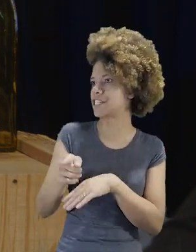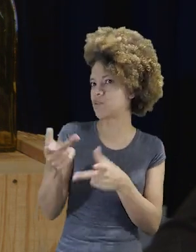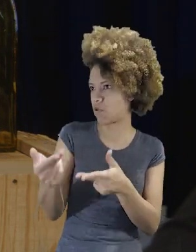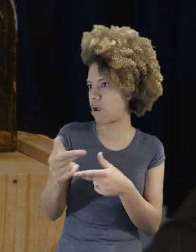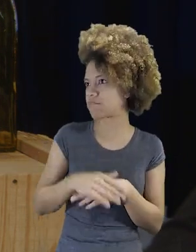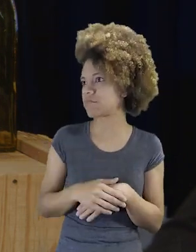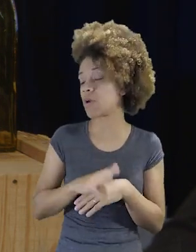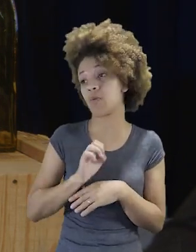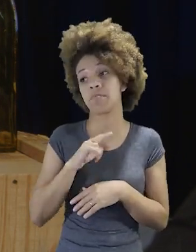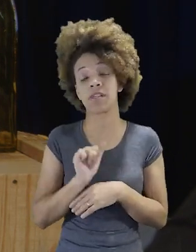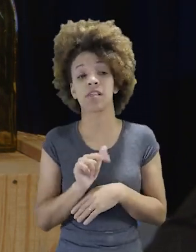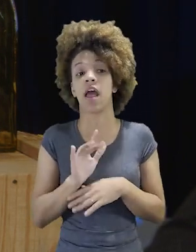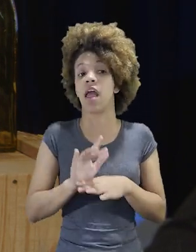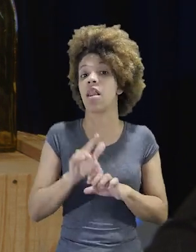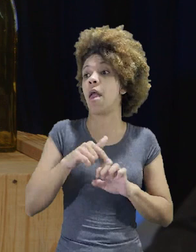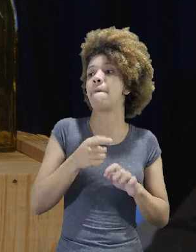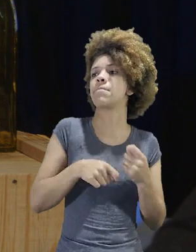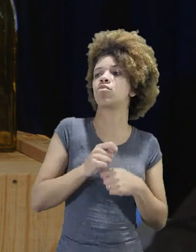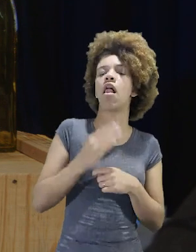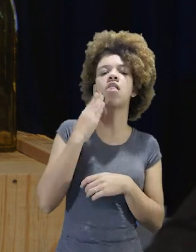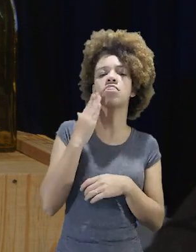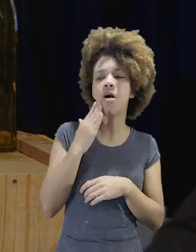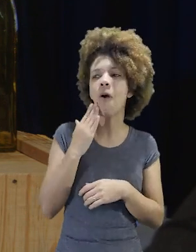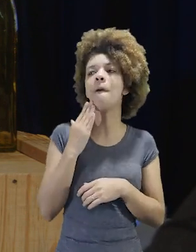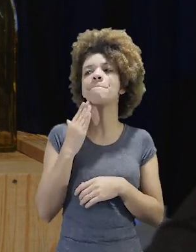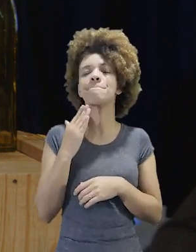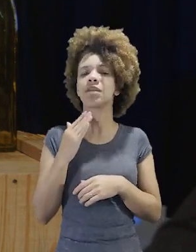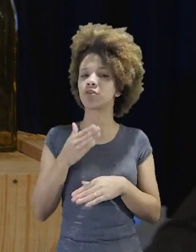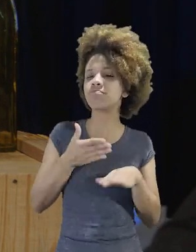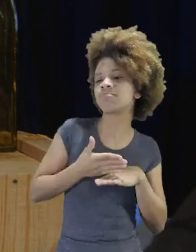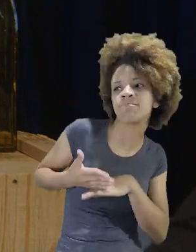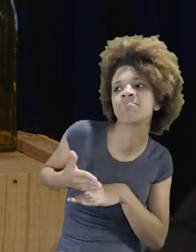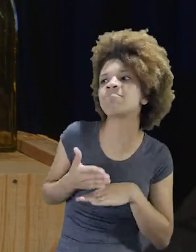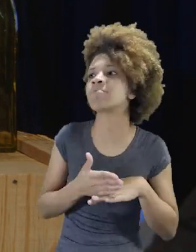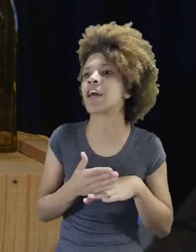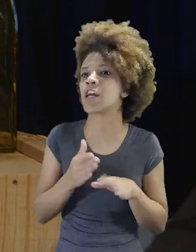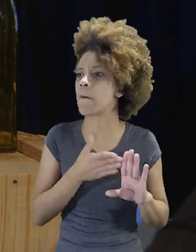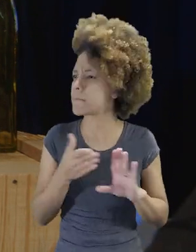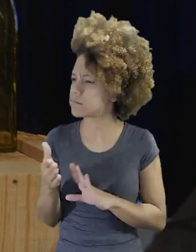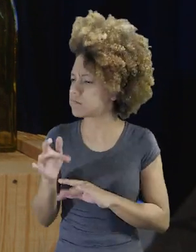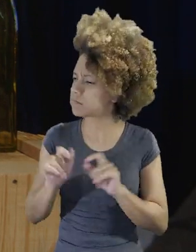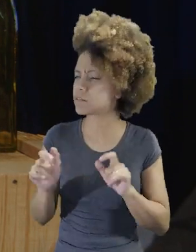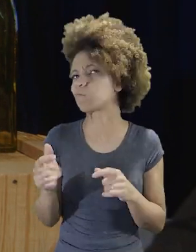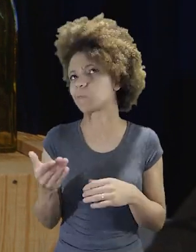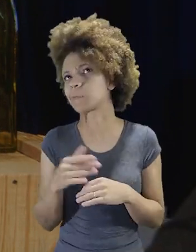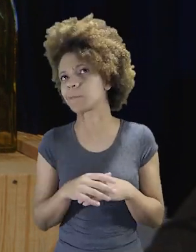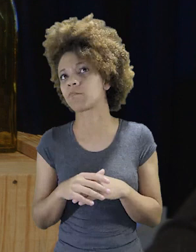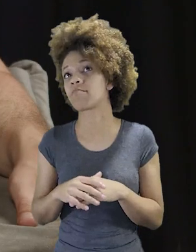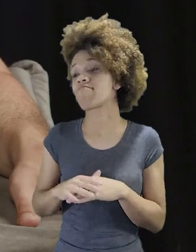a dança e já chegou numa época onde as pessoas estavam menos mal informadas ainda tava mal informada né cara